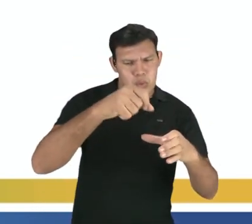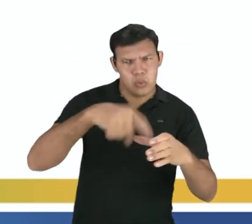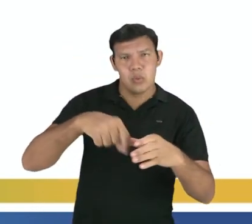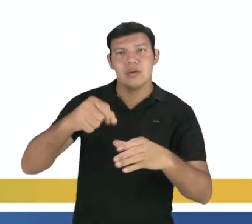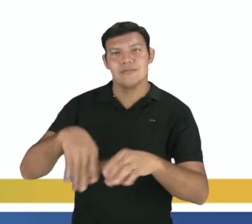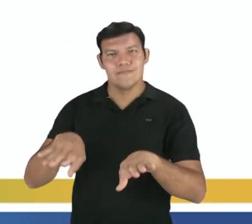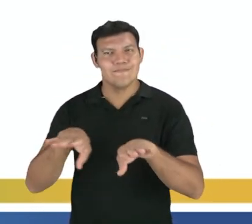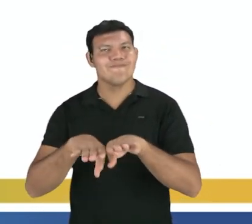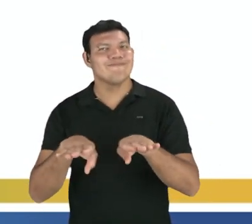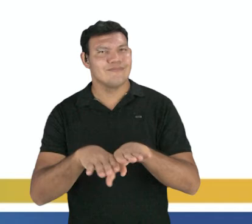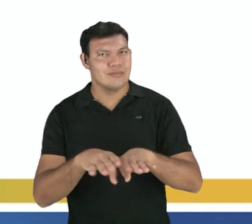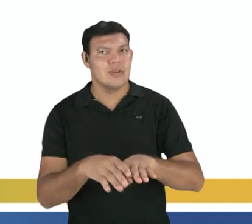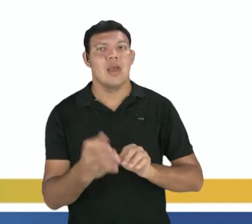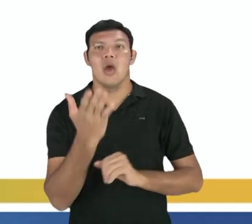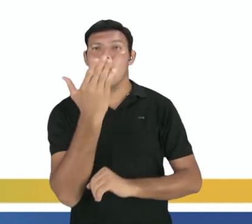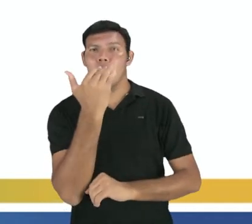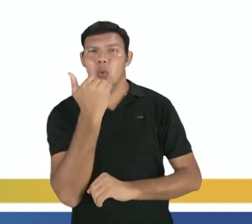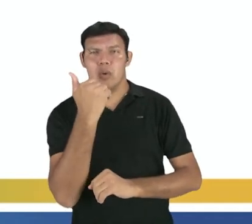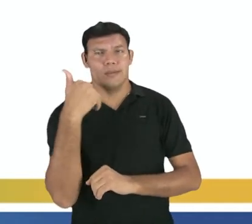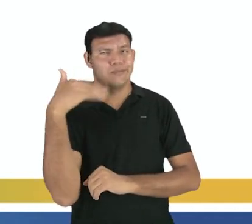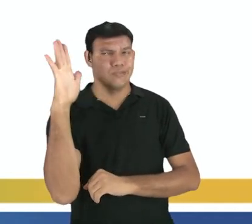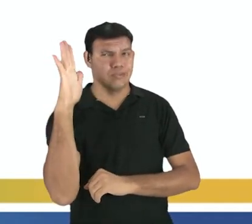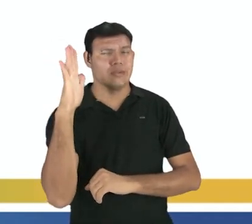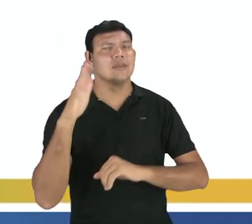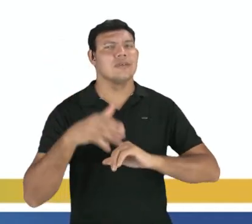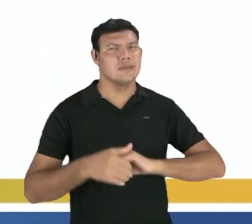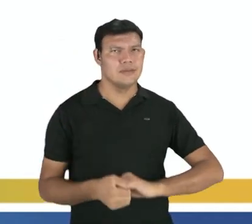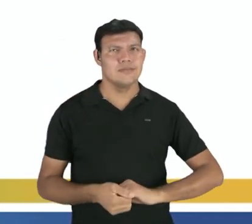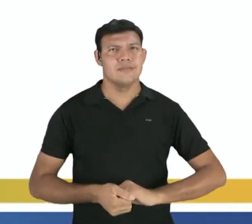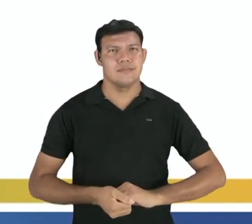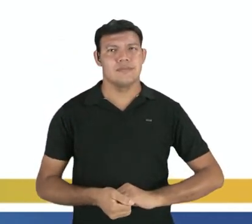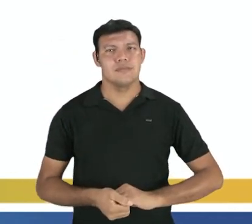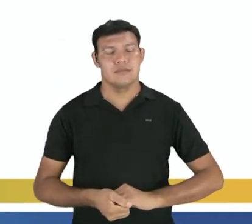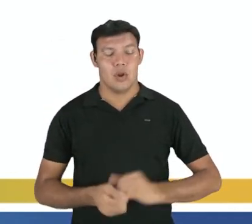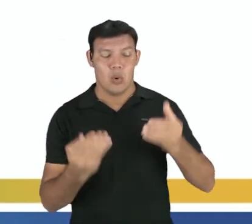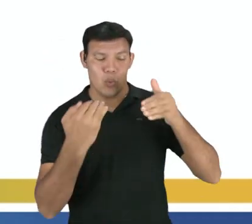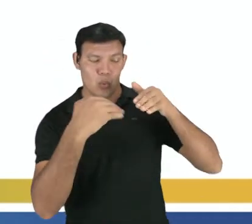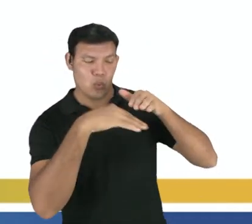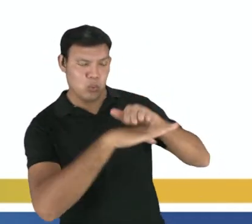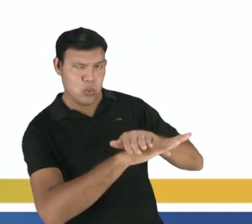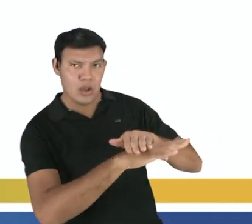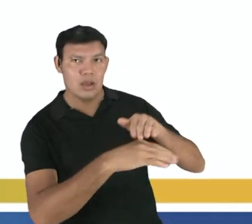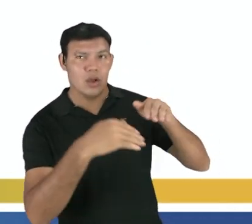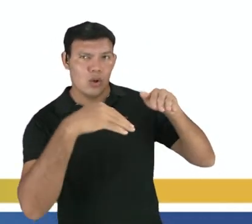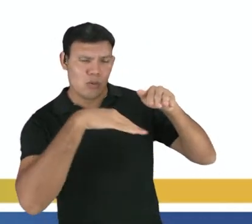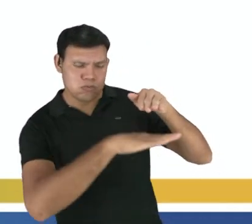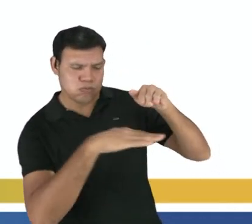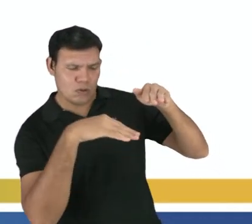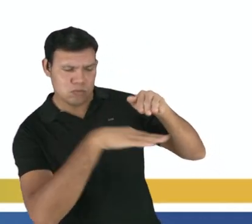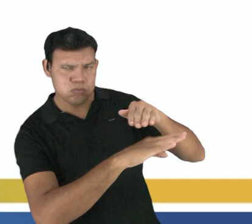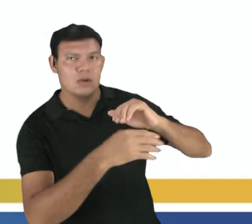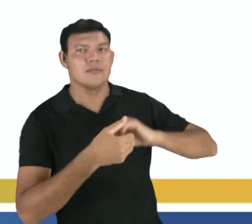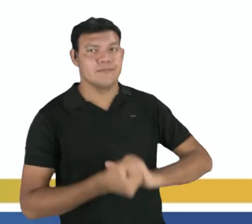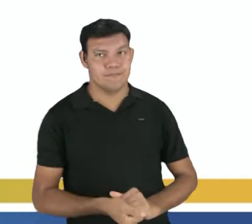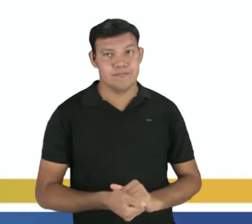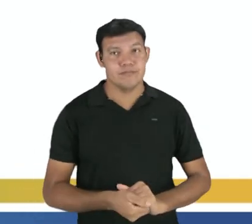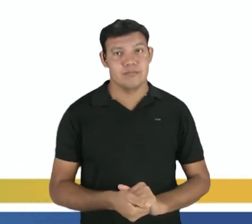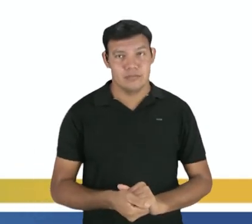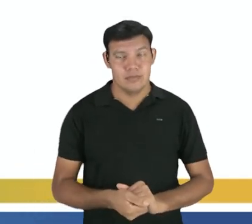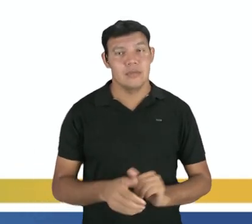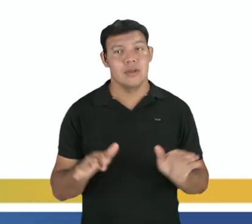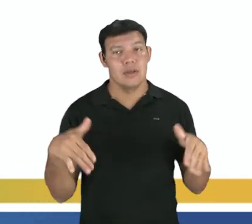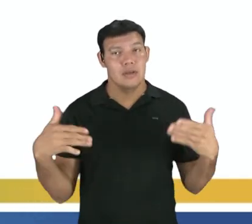o excedente dessa produção. E esse excedente de produção ele vai ser estocado, ele vai ser guardado. E é a partir